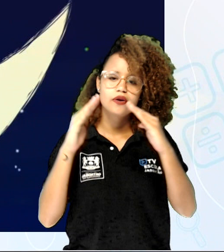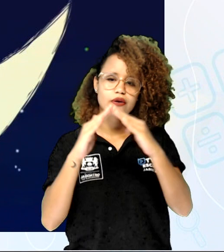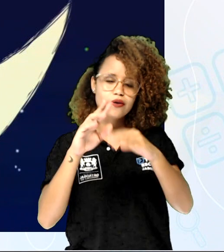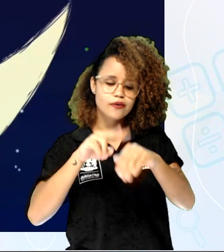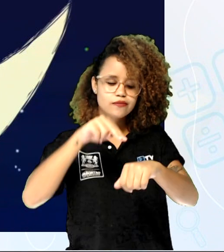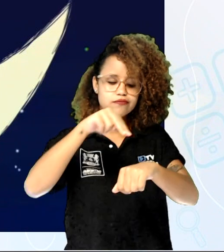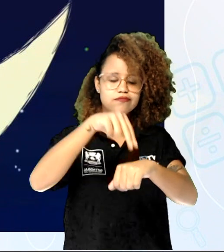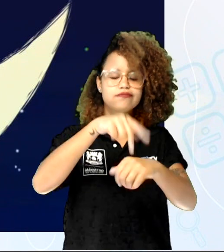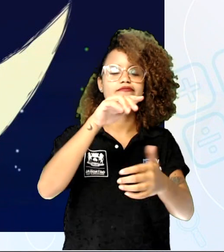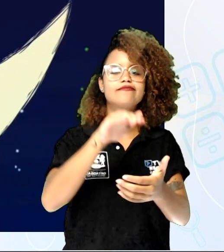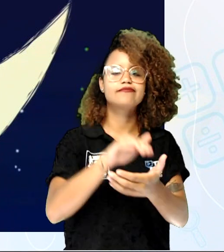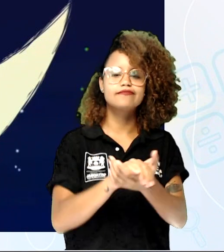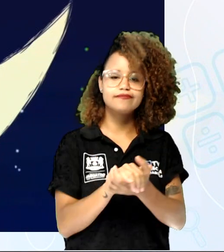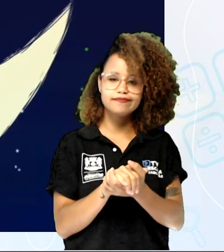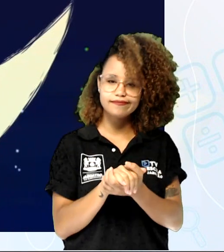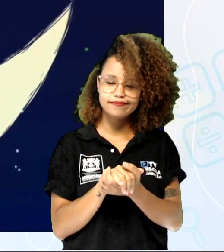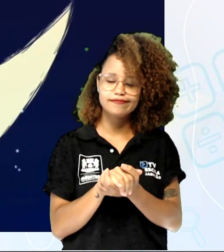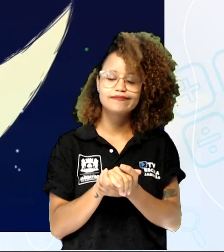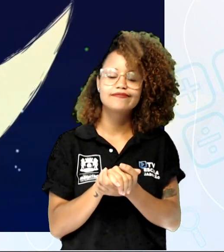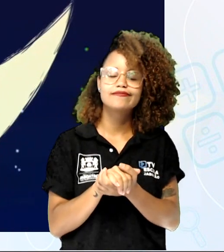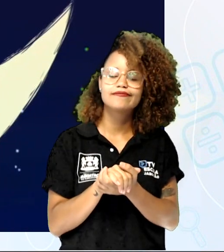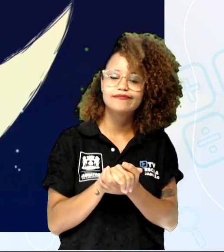altar.